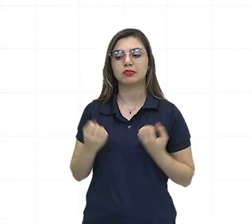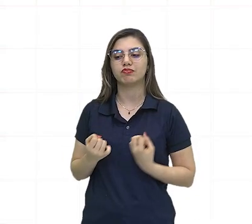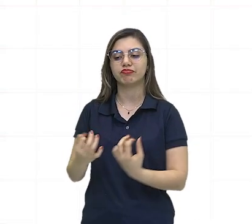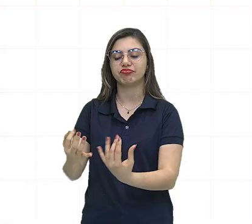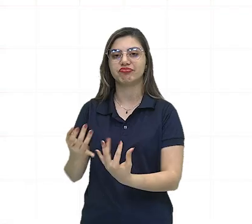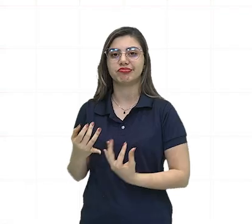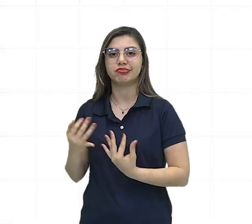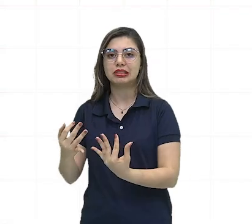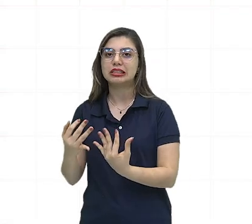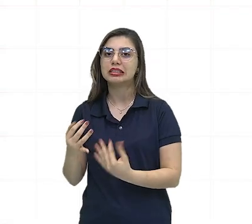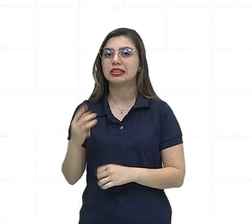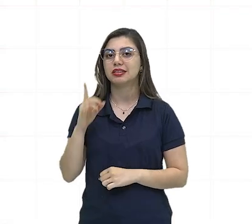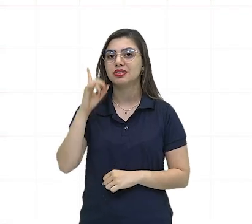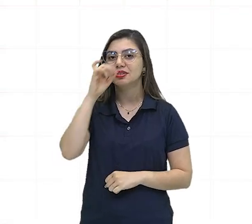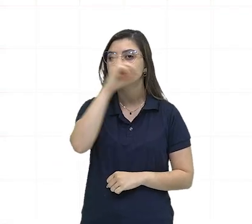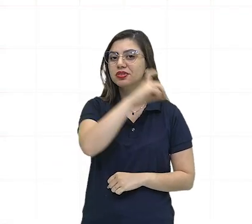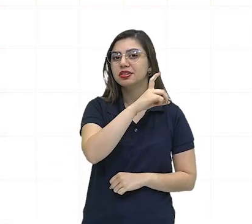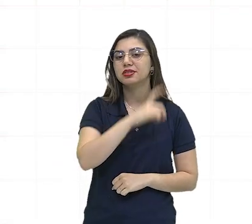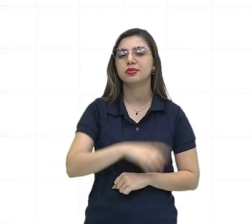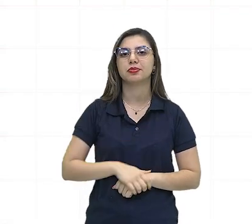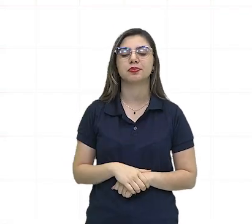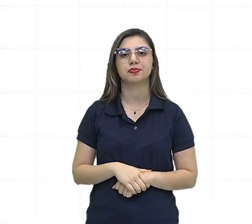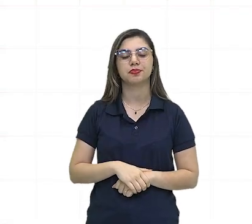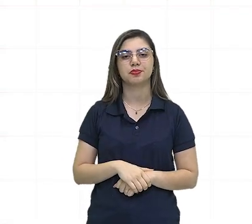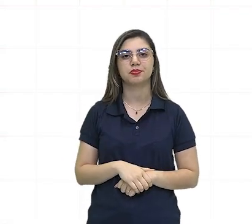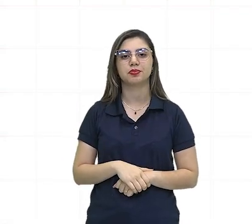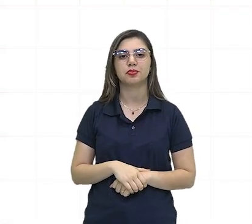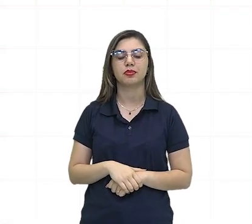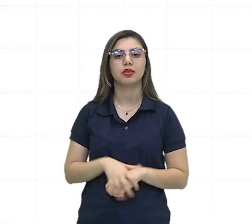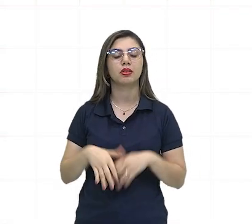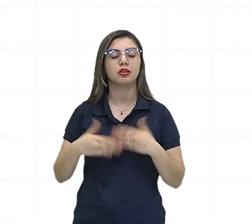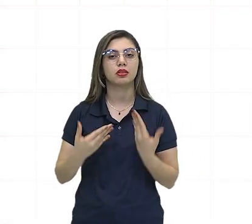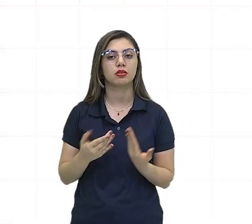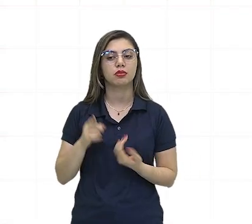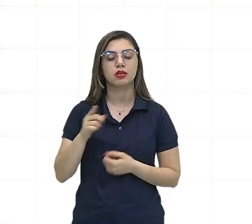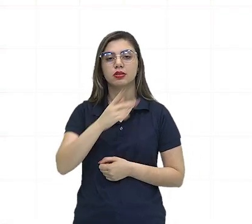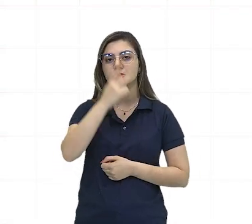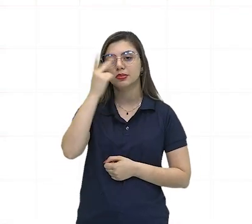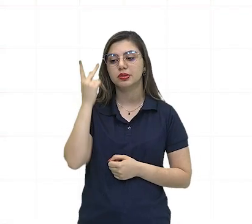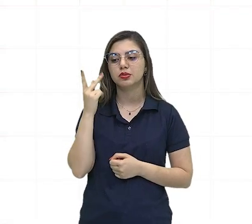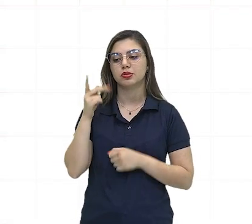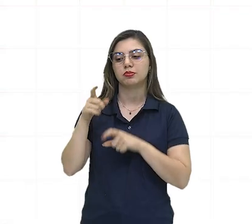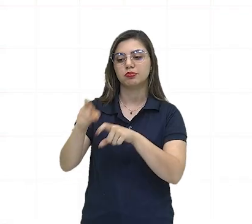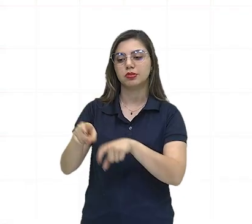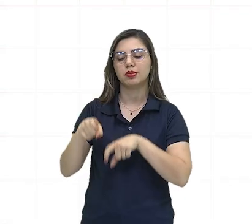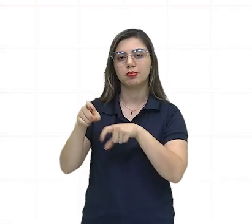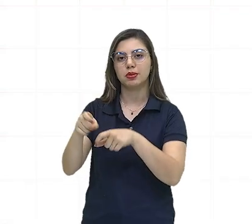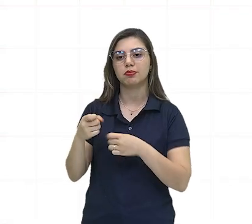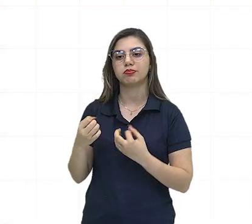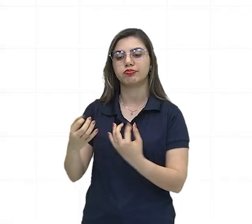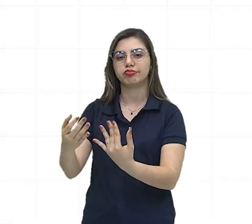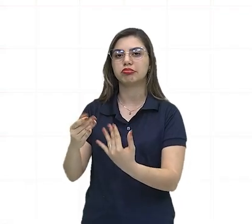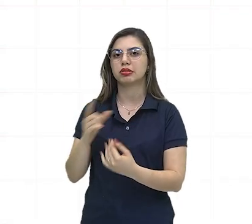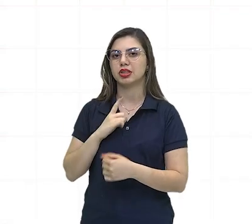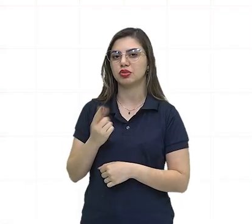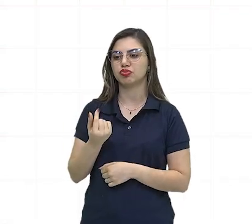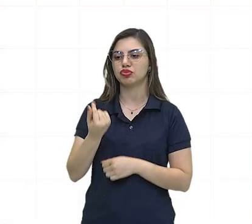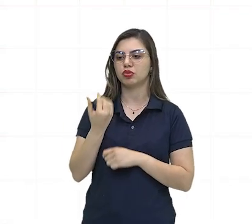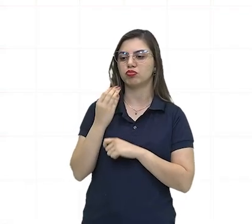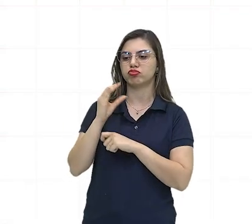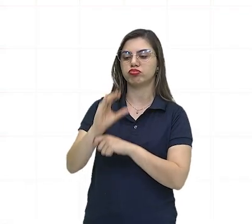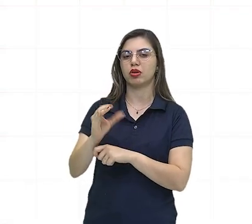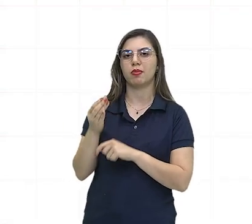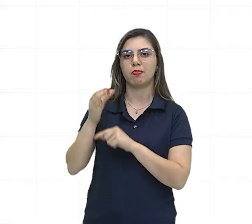climáticos extremos. Então, por essa razão também, os agricultores eles não investem pesado